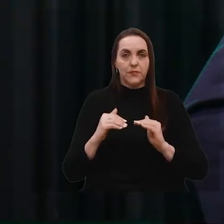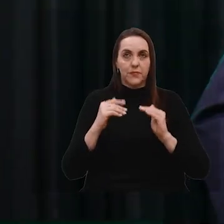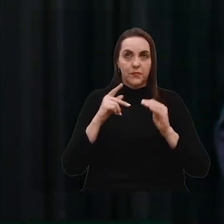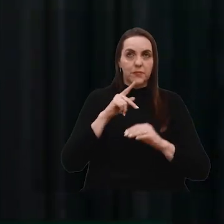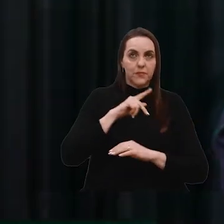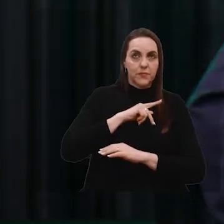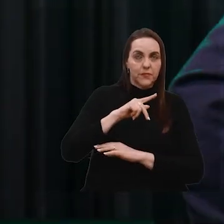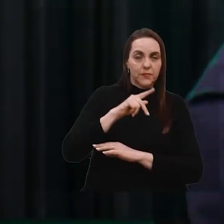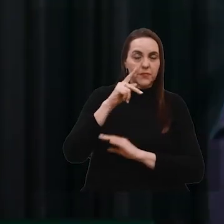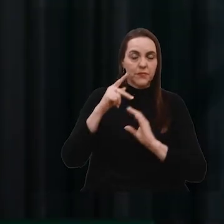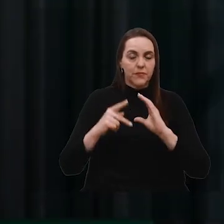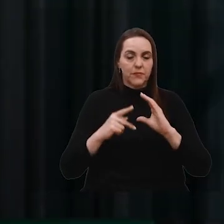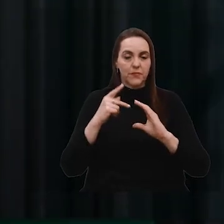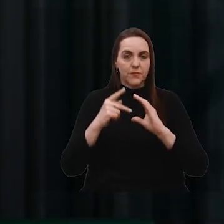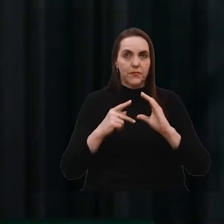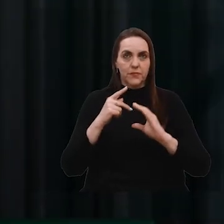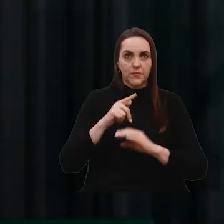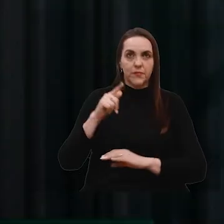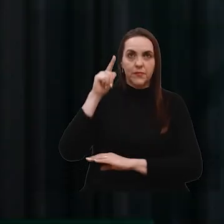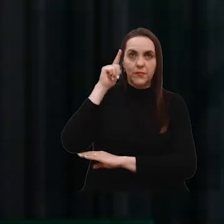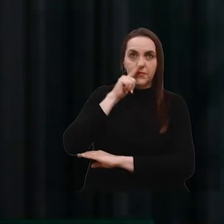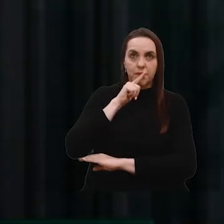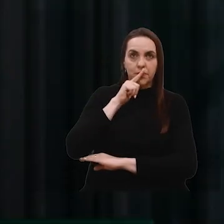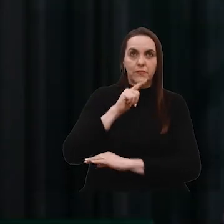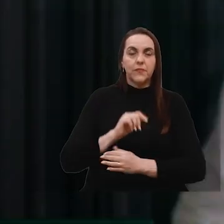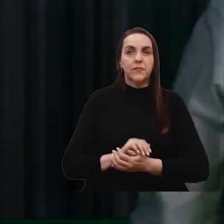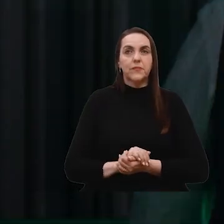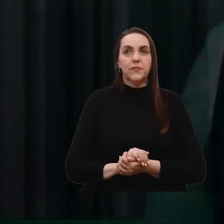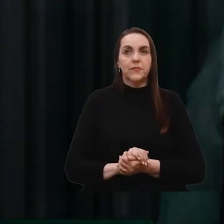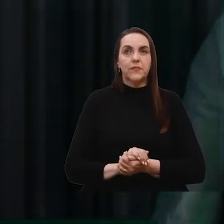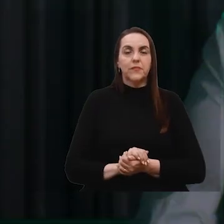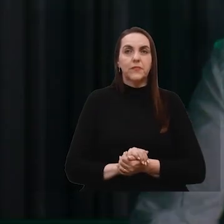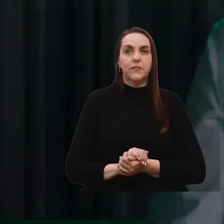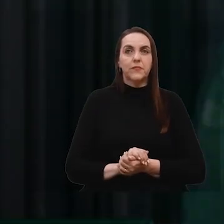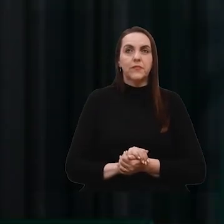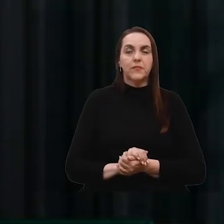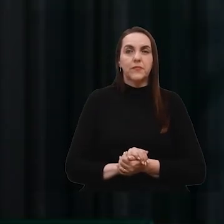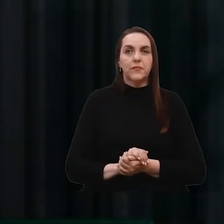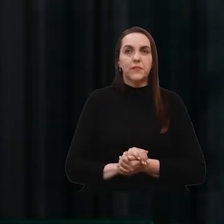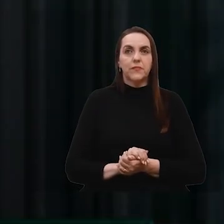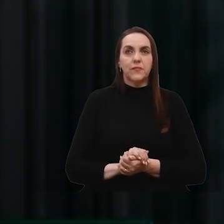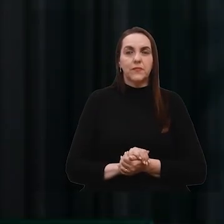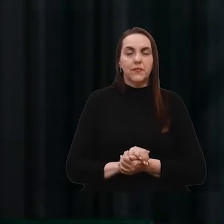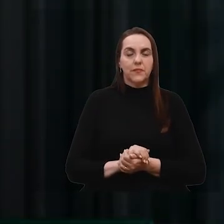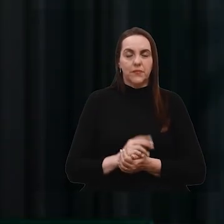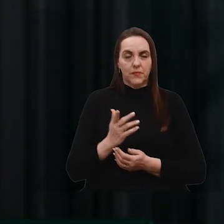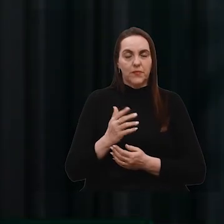Excelentíssimo senhor presidente da Câmara de Vereadores, senhor Lucas Carenhato,